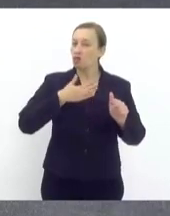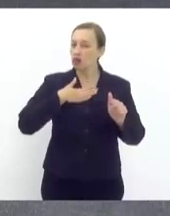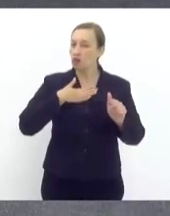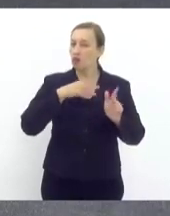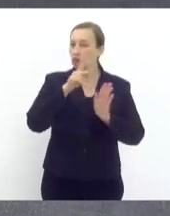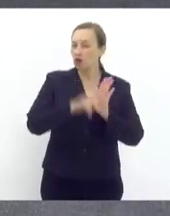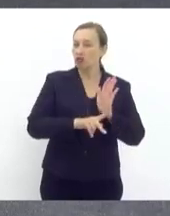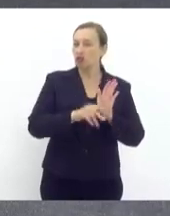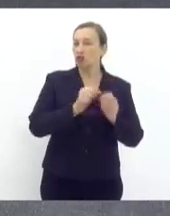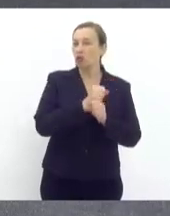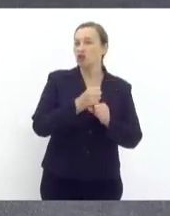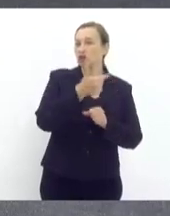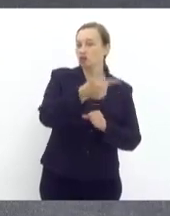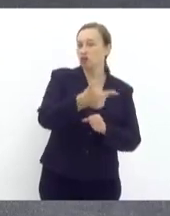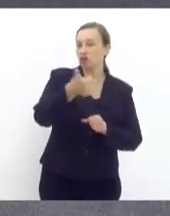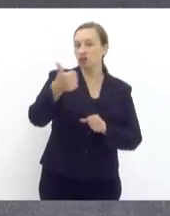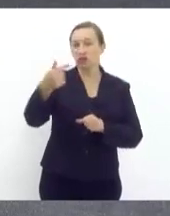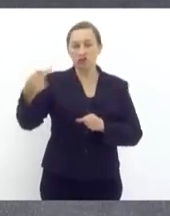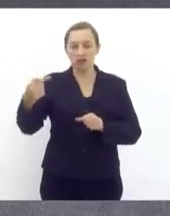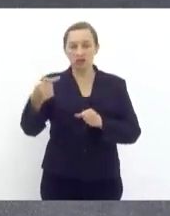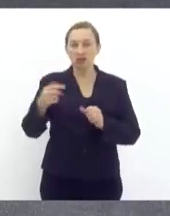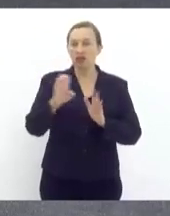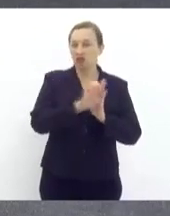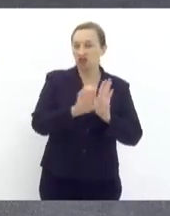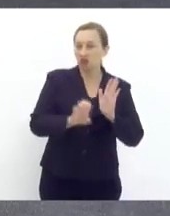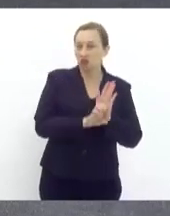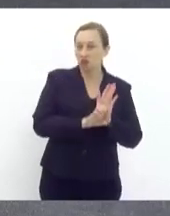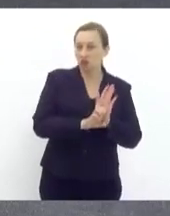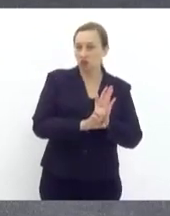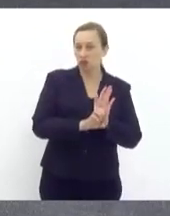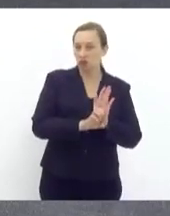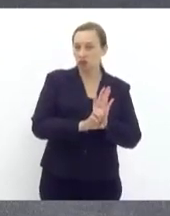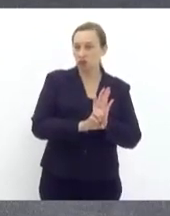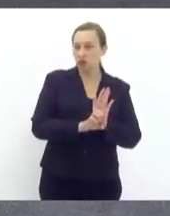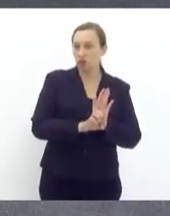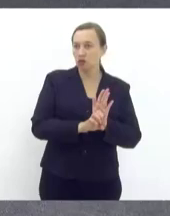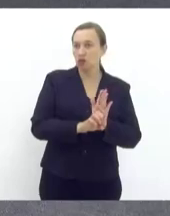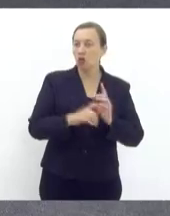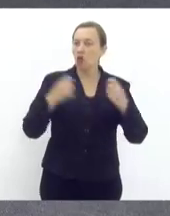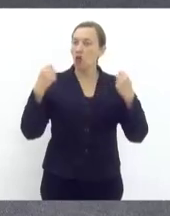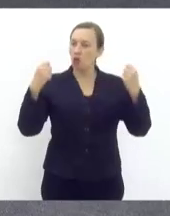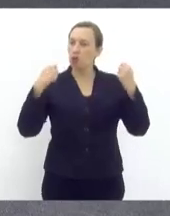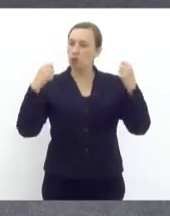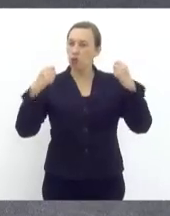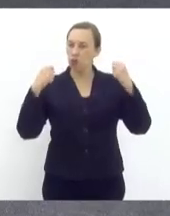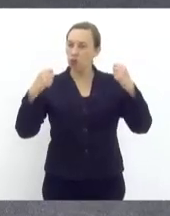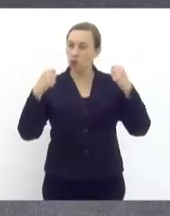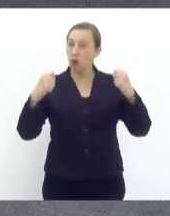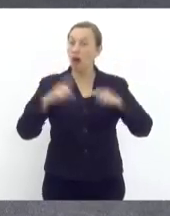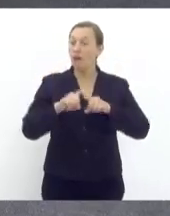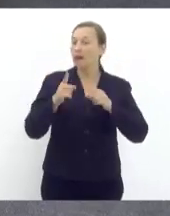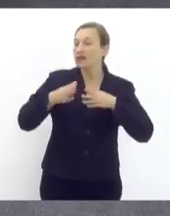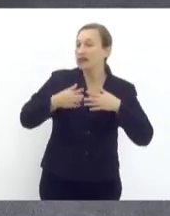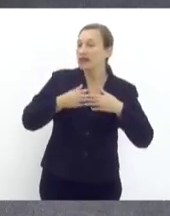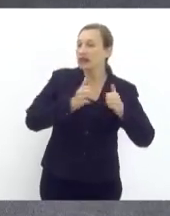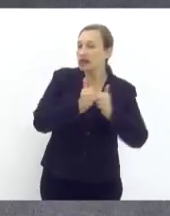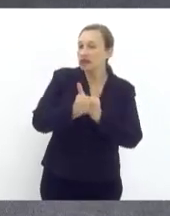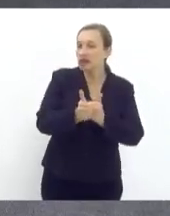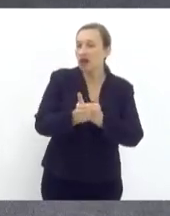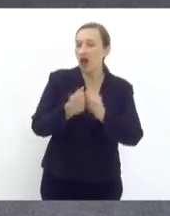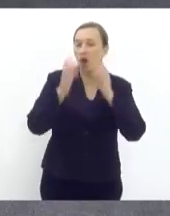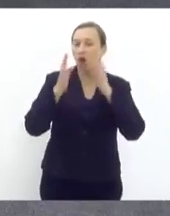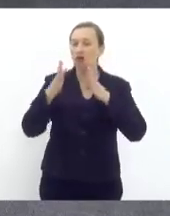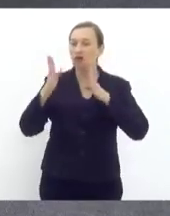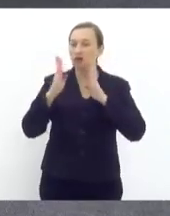de 2017 que é o estatuto do torcedor mas eu acho que a gente tem que caminhar olhando para frente